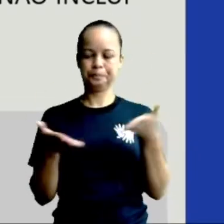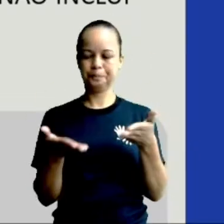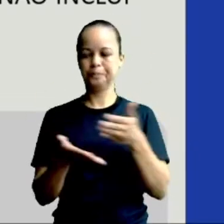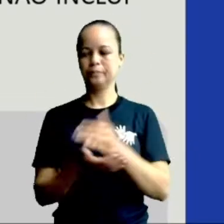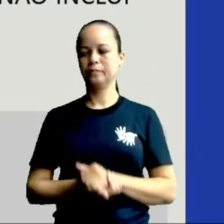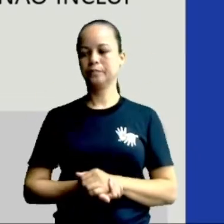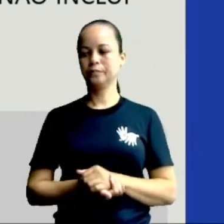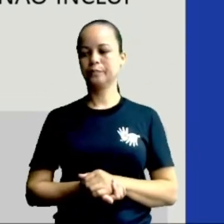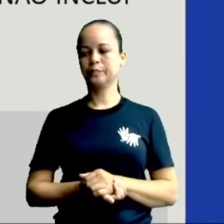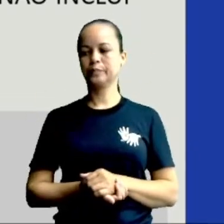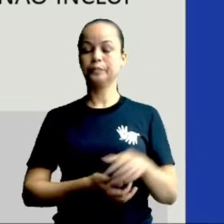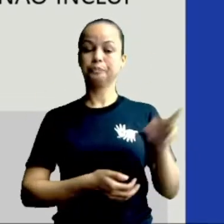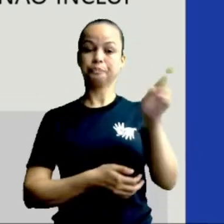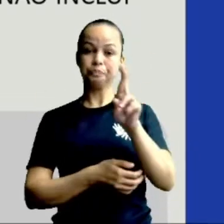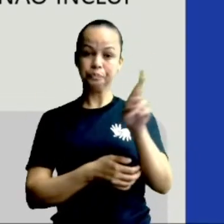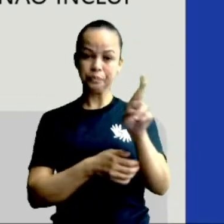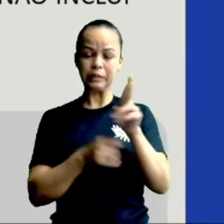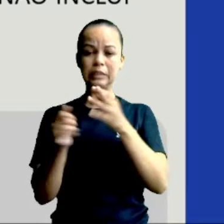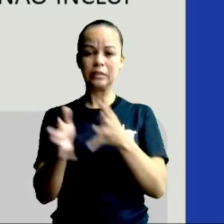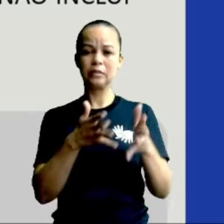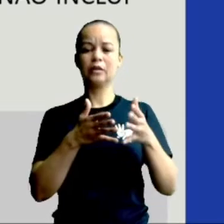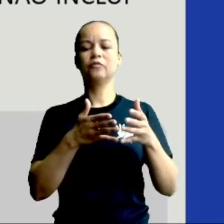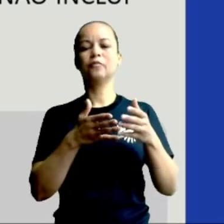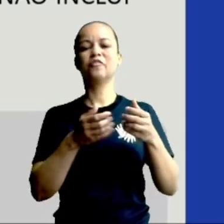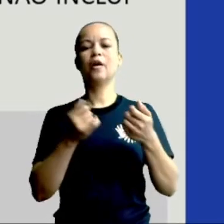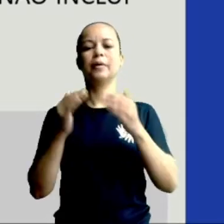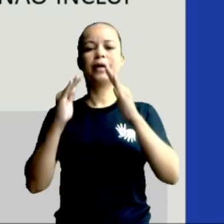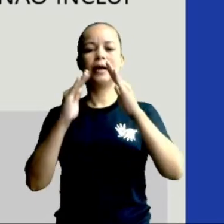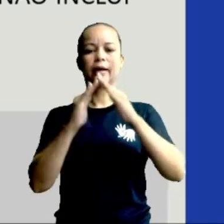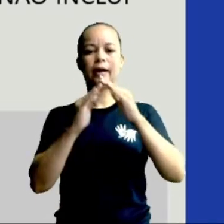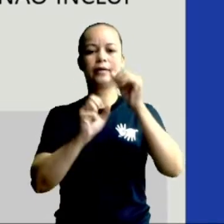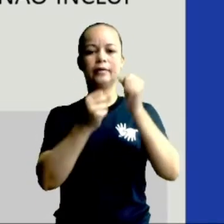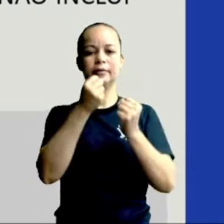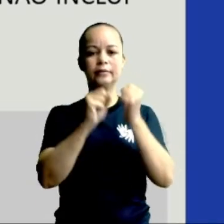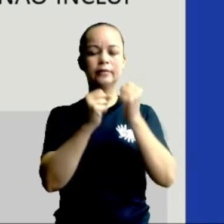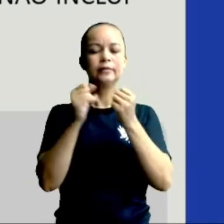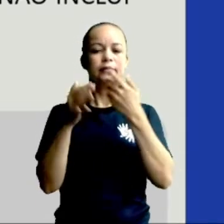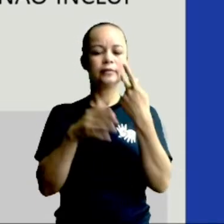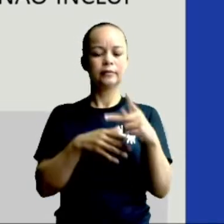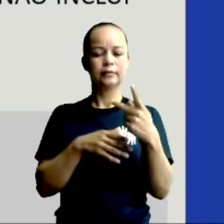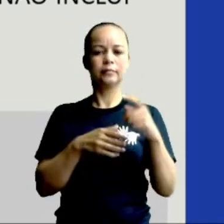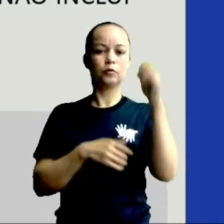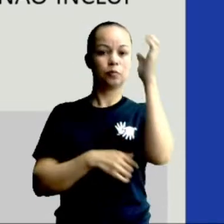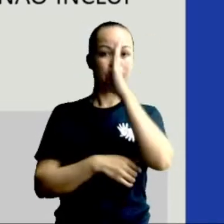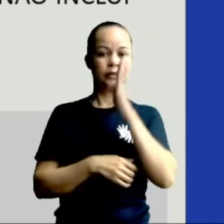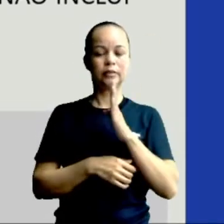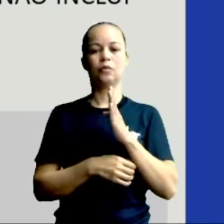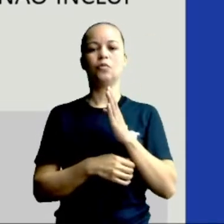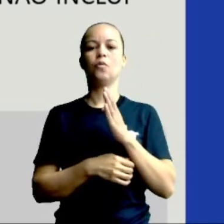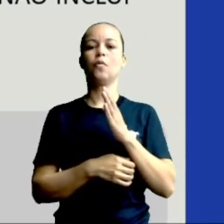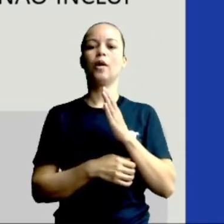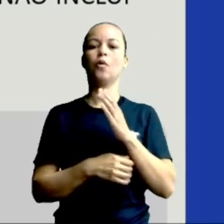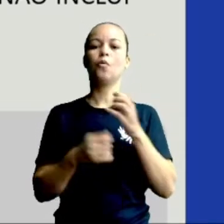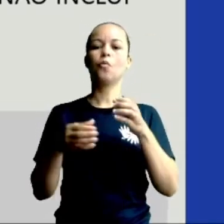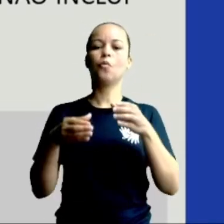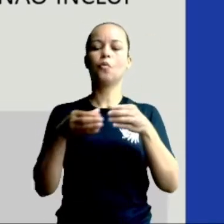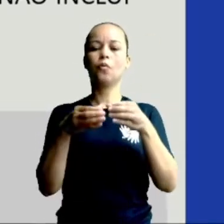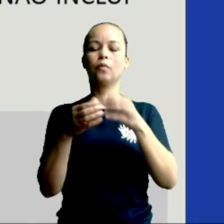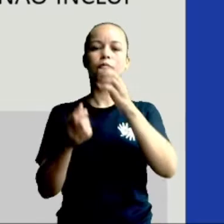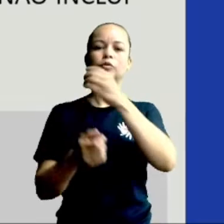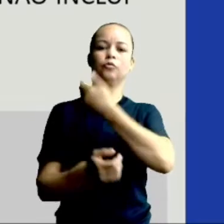moedas do real são fabricadas pela Casa da Moeda no Brasil. É um órgão do governo federal criado